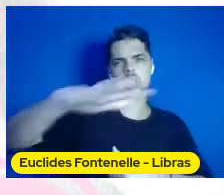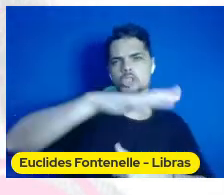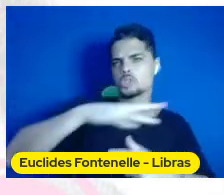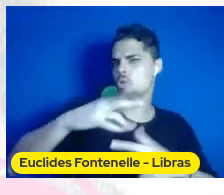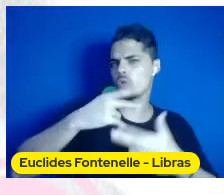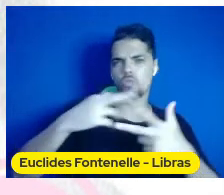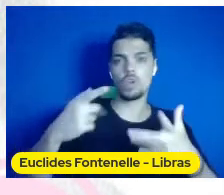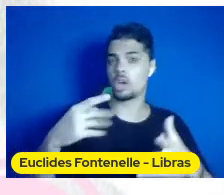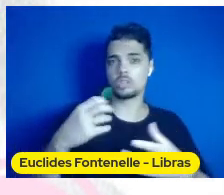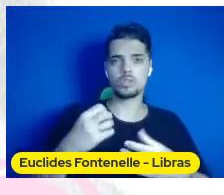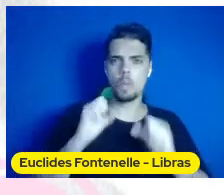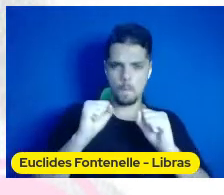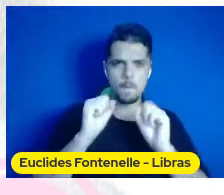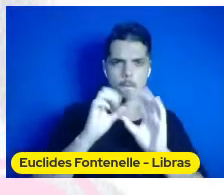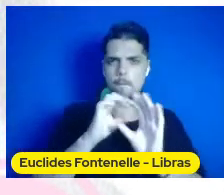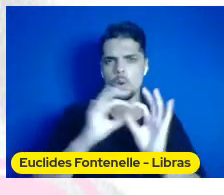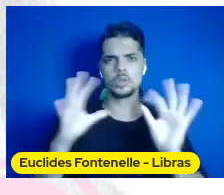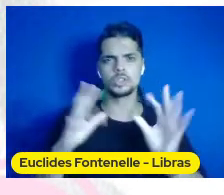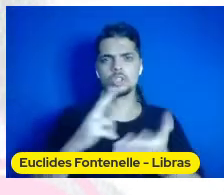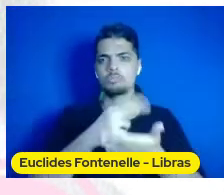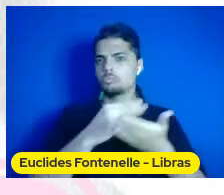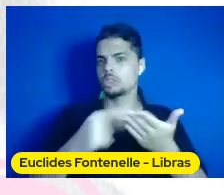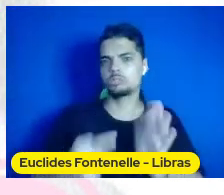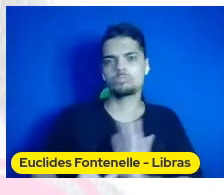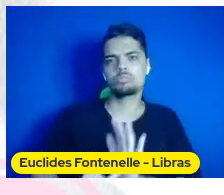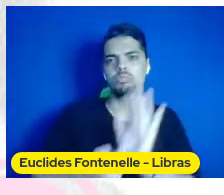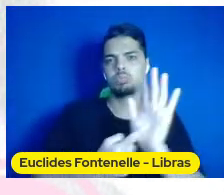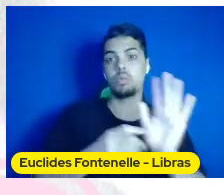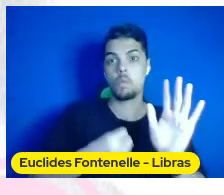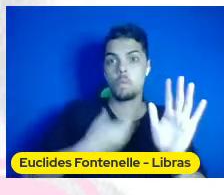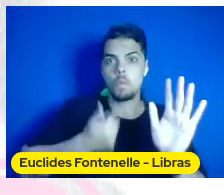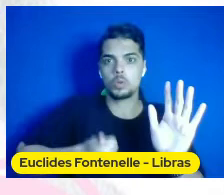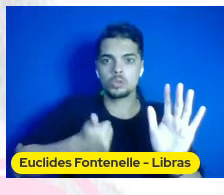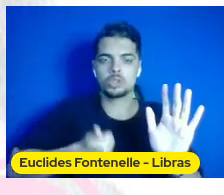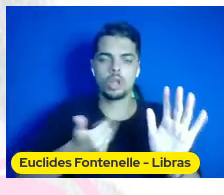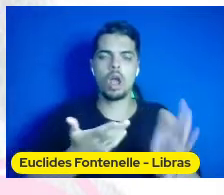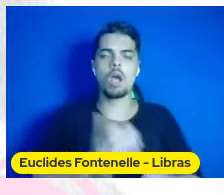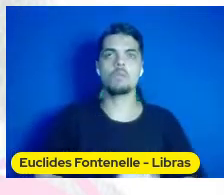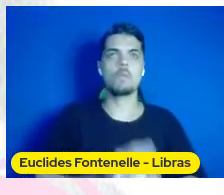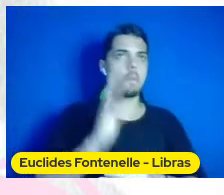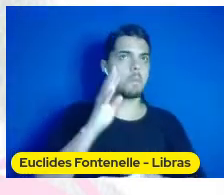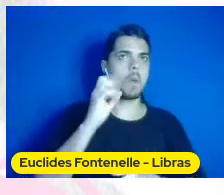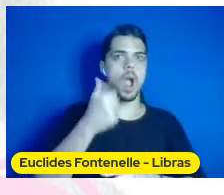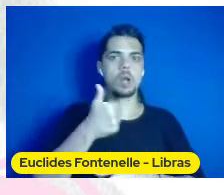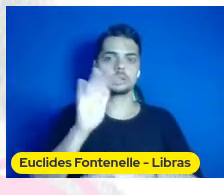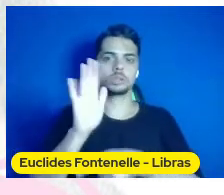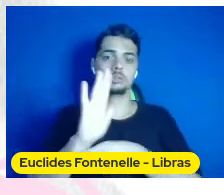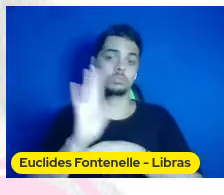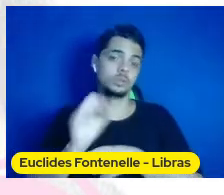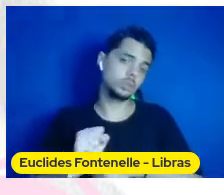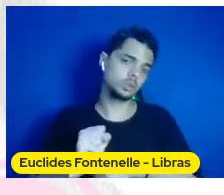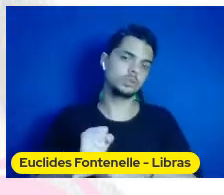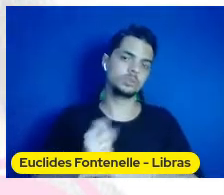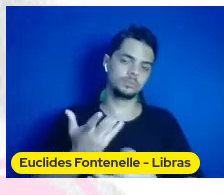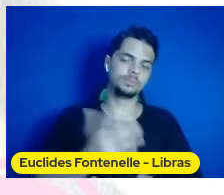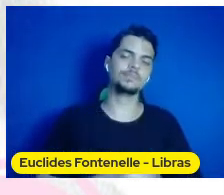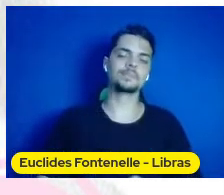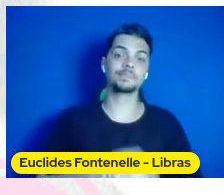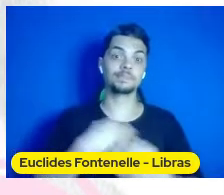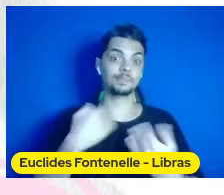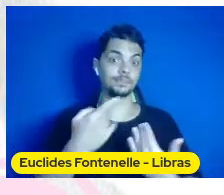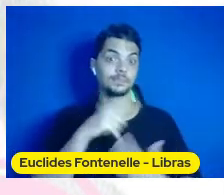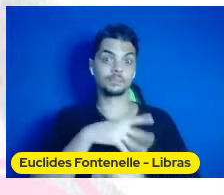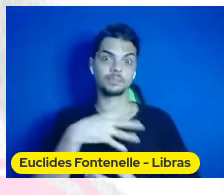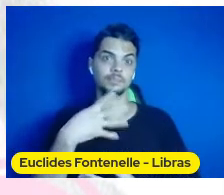tudo isso a gente pode estar expressando, né, na animação. E foi uma escolha acertada. A